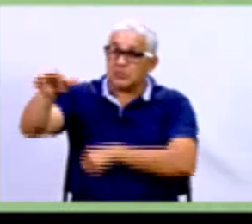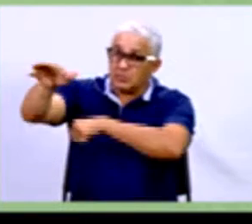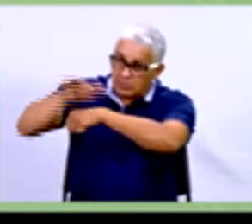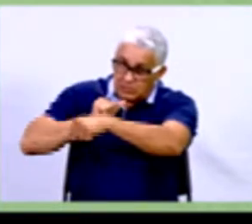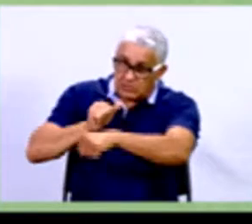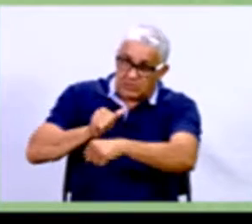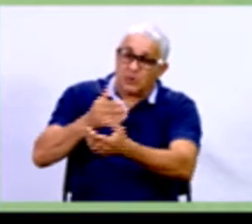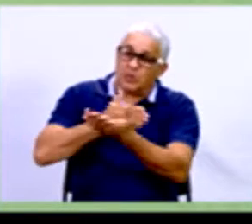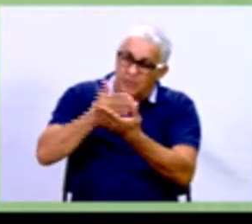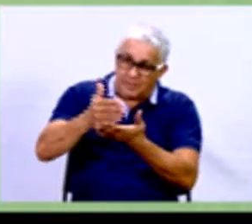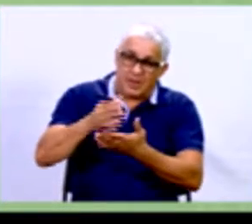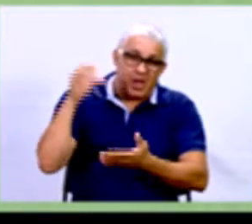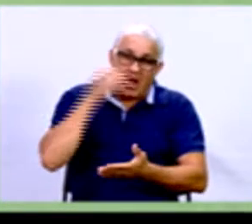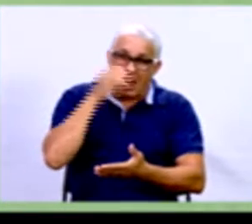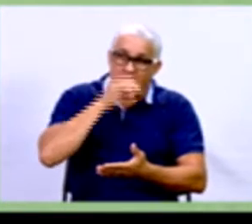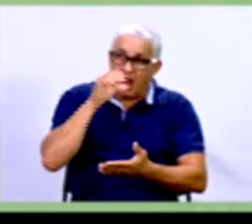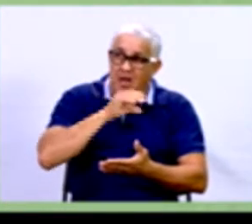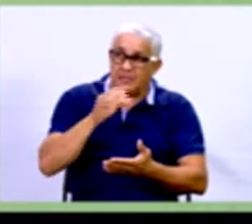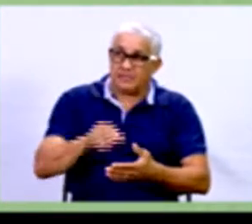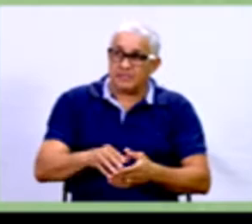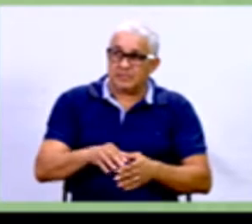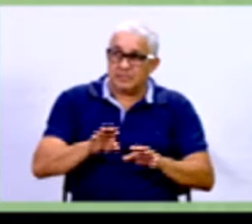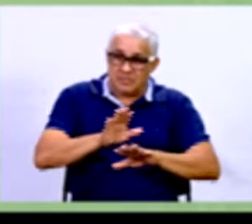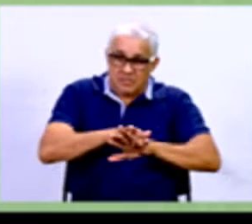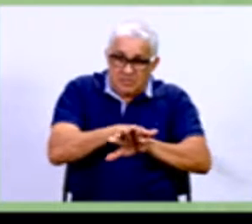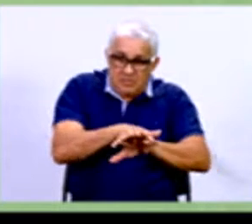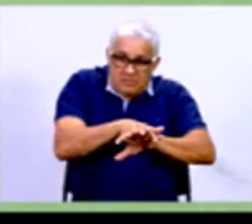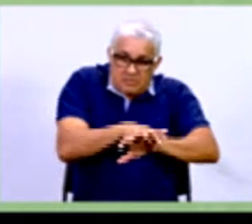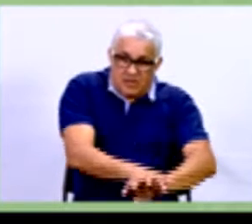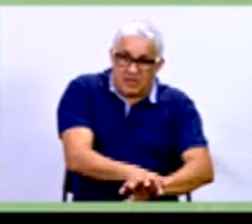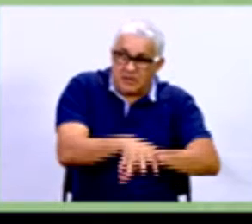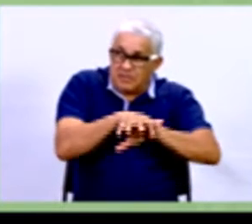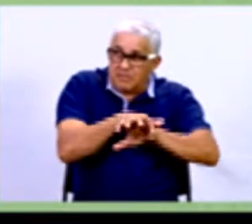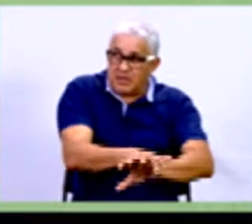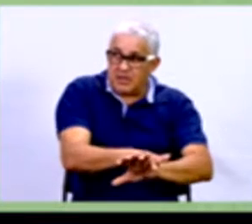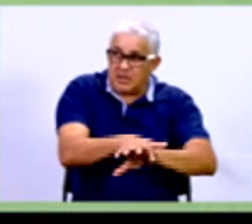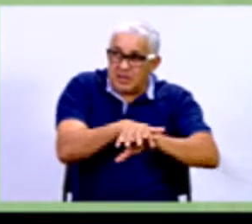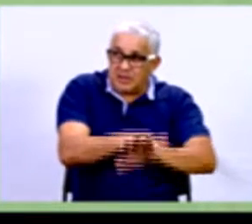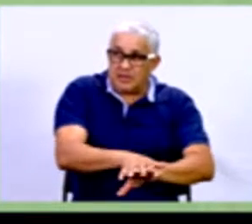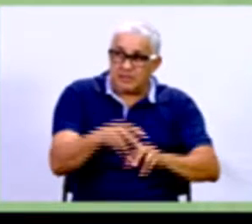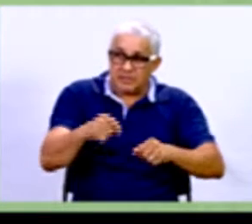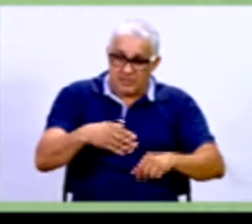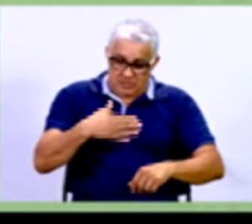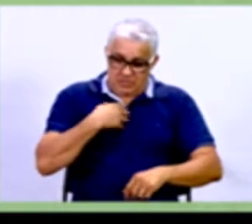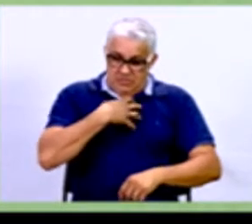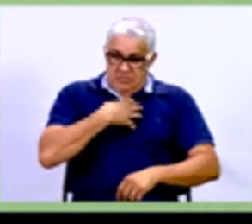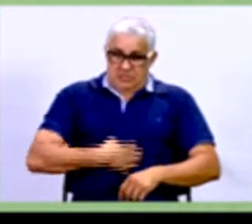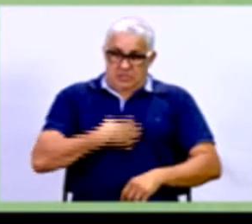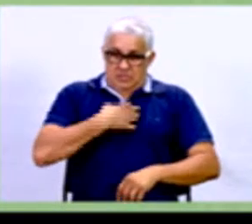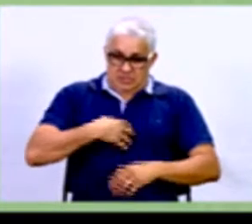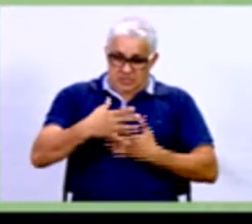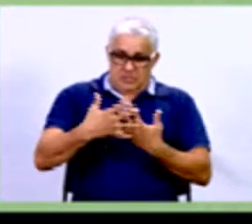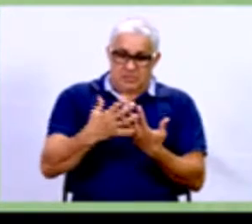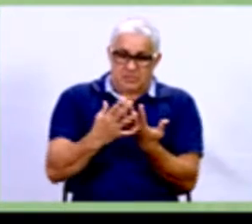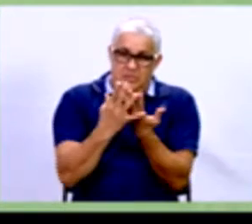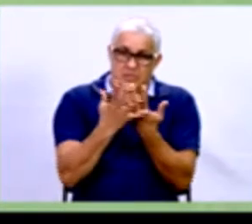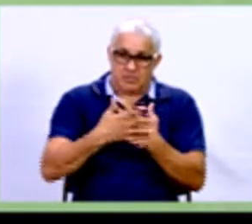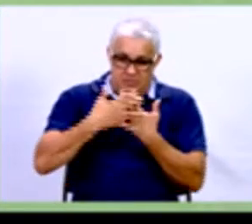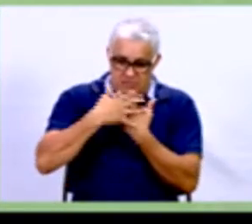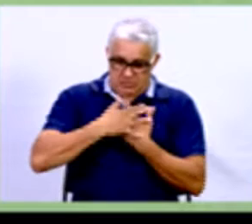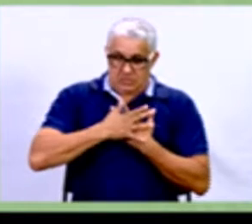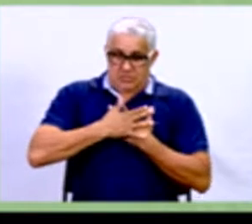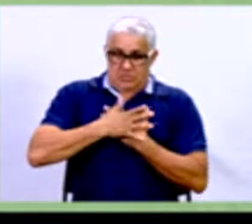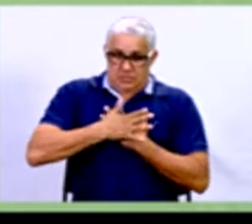Inicie imediatamente a massagem cardíaca. Ela deve ser feita no meio do tórax do paciente, na altura